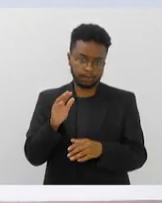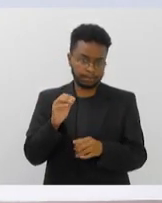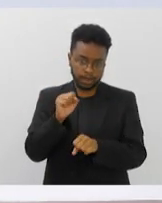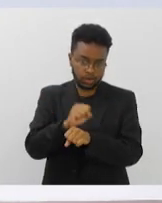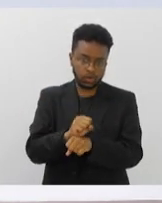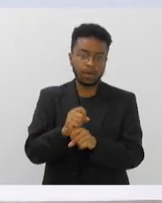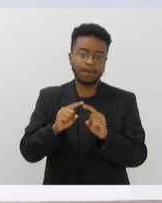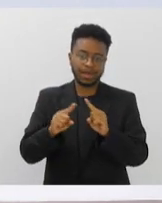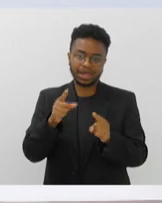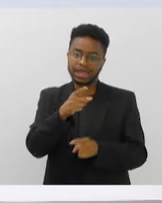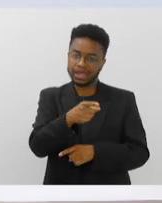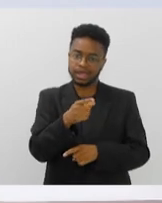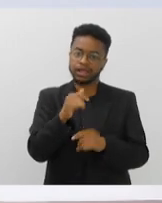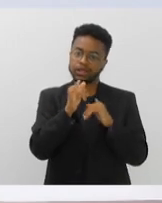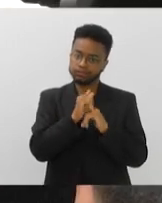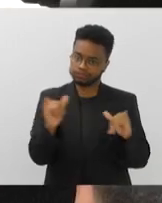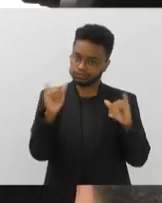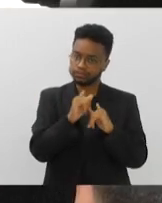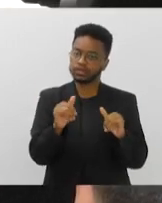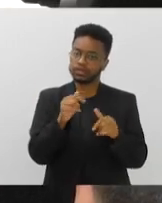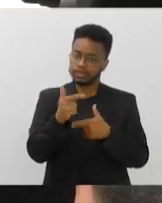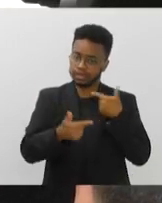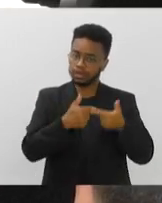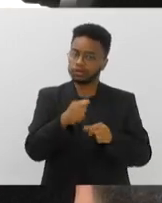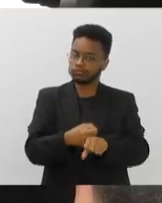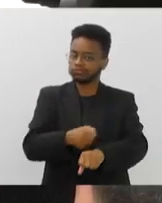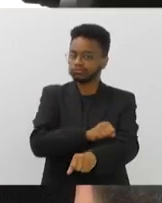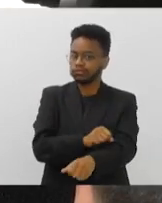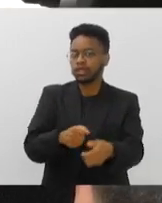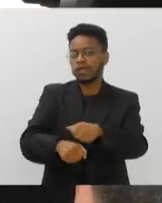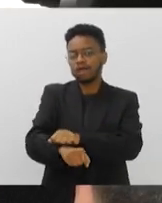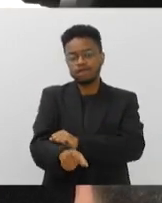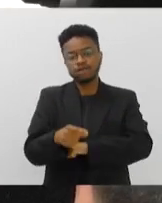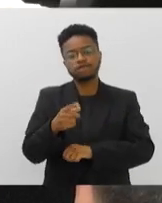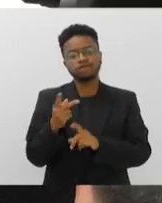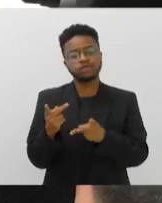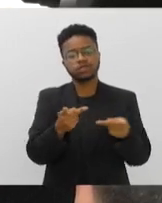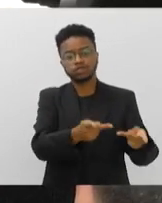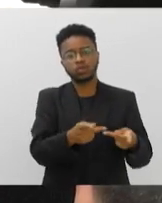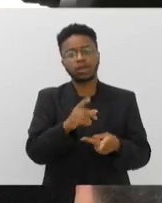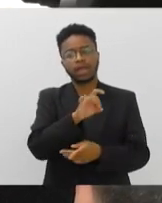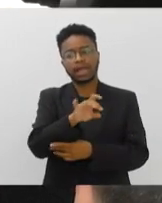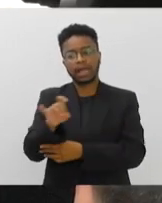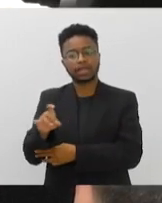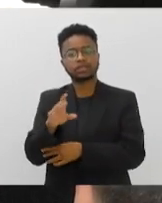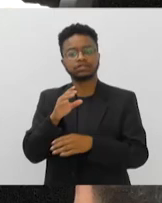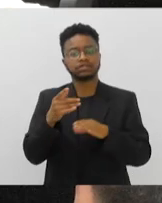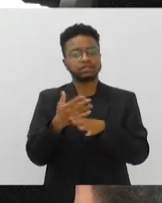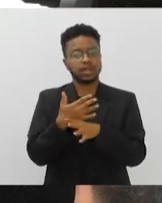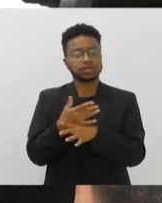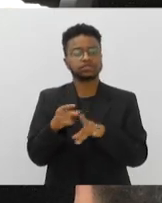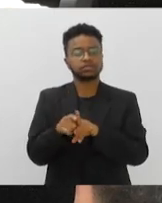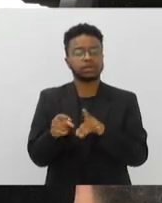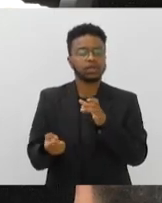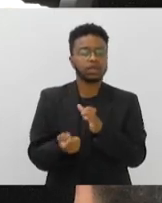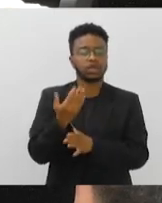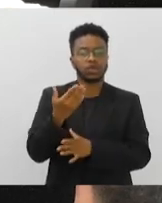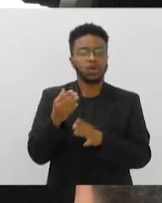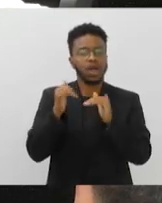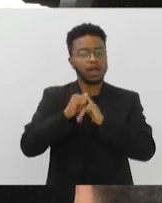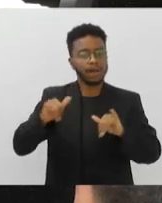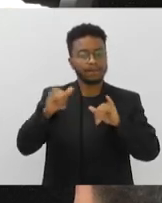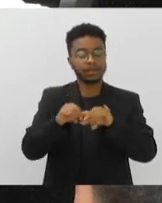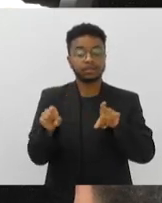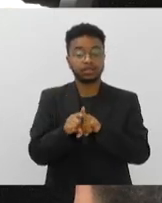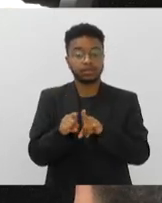sola de sapato como Dr Sérgio fala e foi município a município e implementou essa campanha e por fim eu acho a informação importante